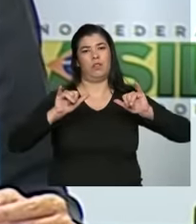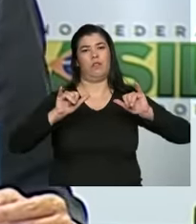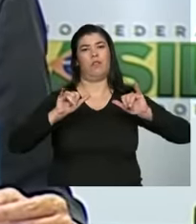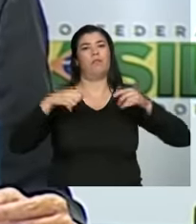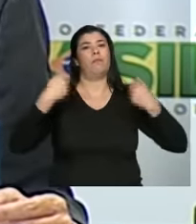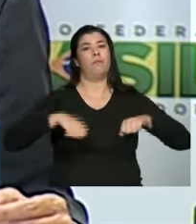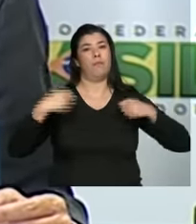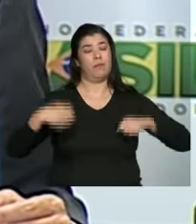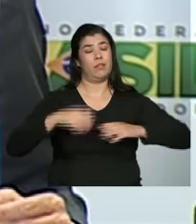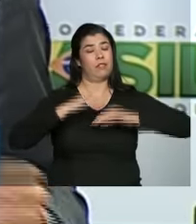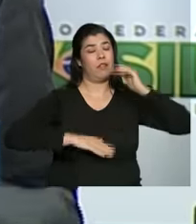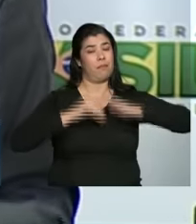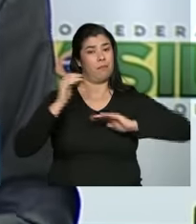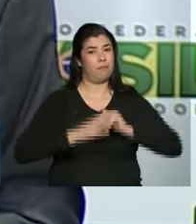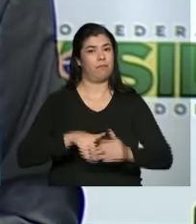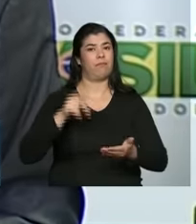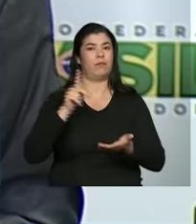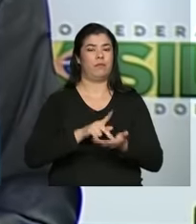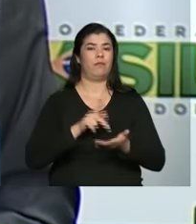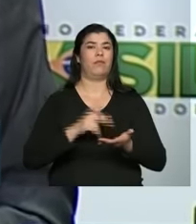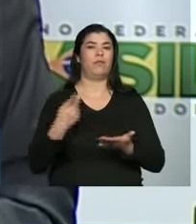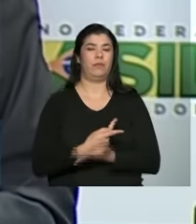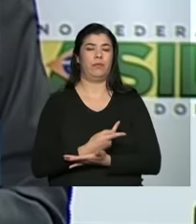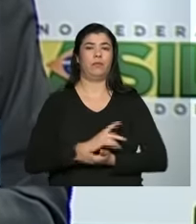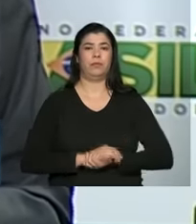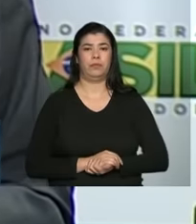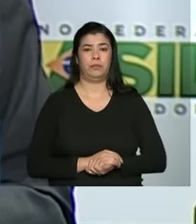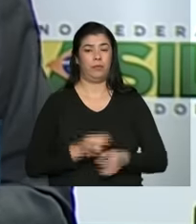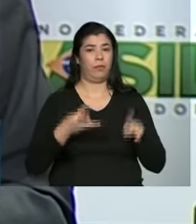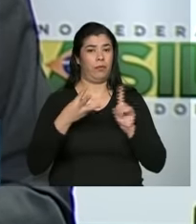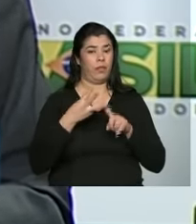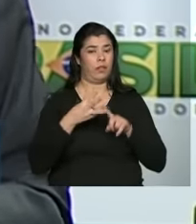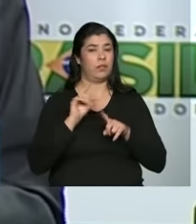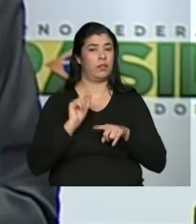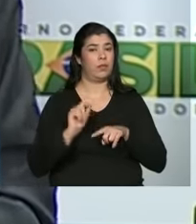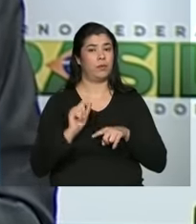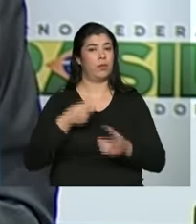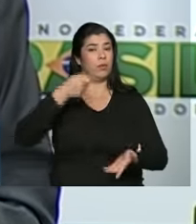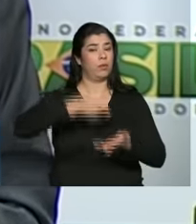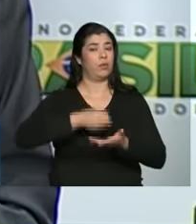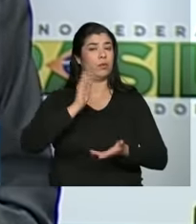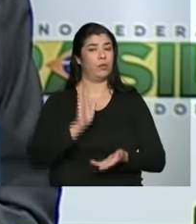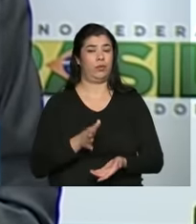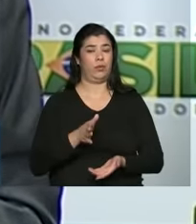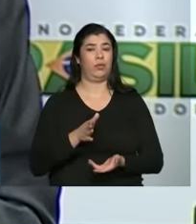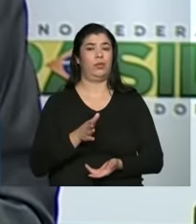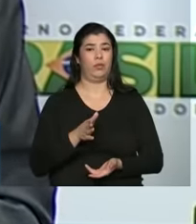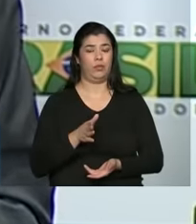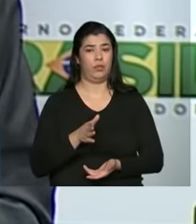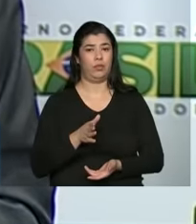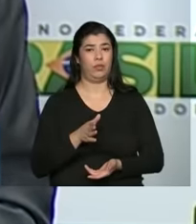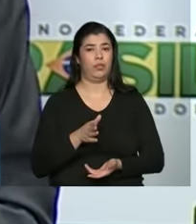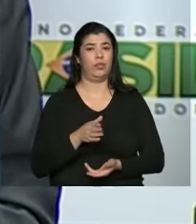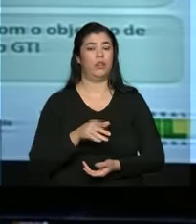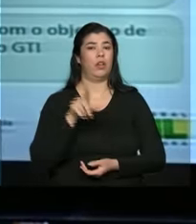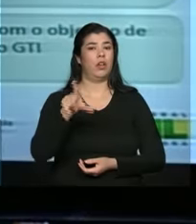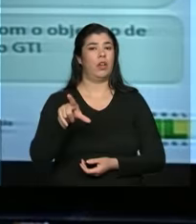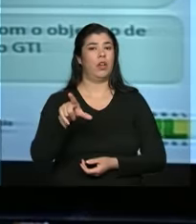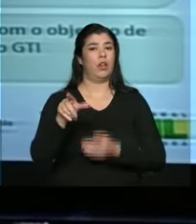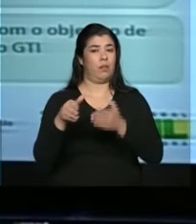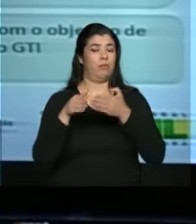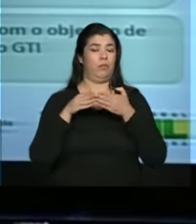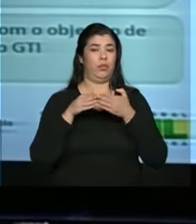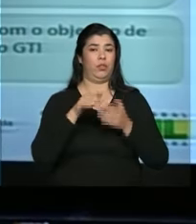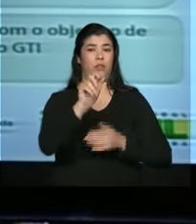sejam efetivamente cumpridas e terceiro nós estamos determinando a a direção da Anvisa e